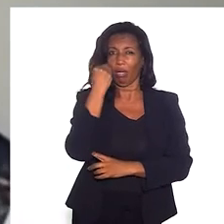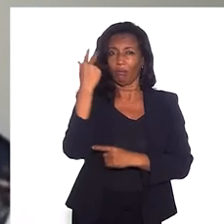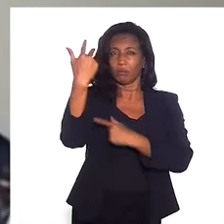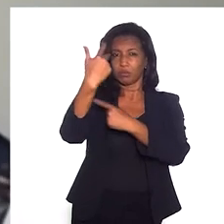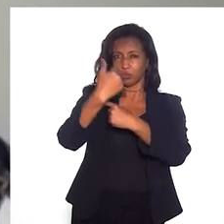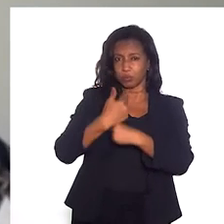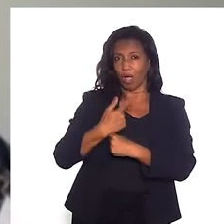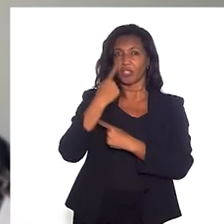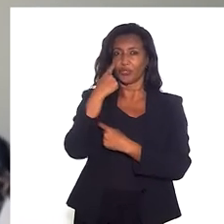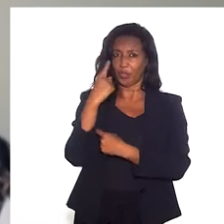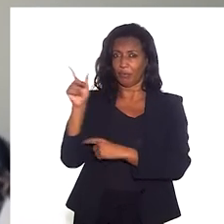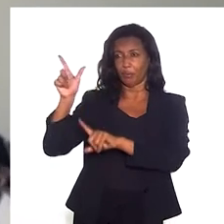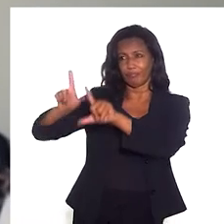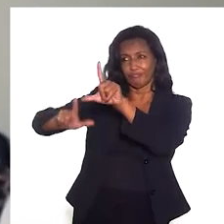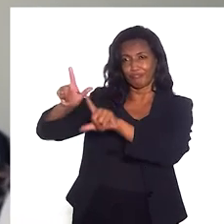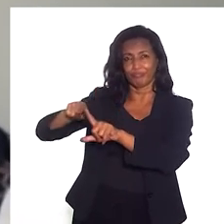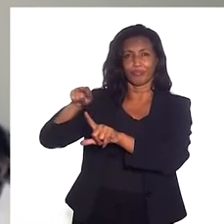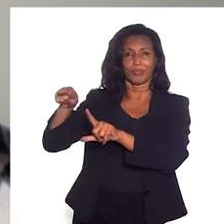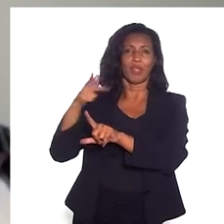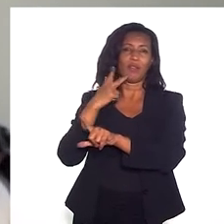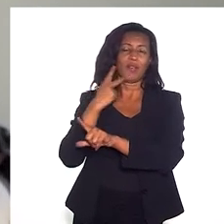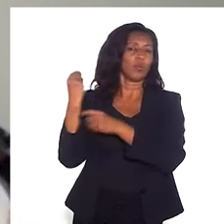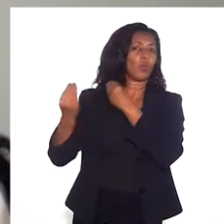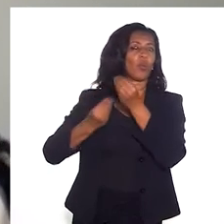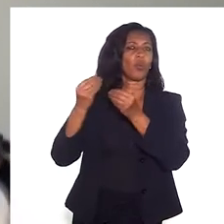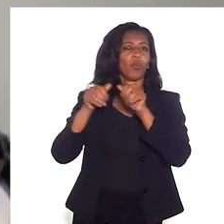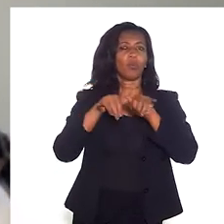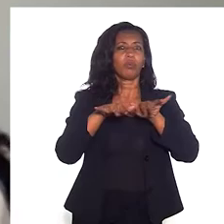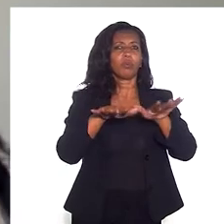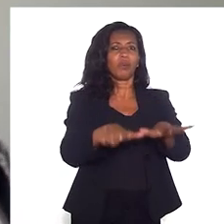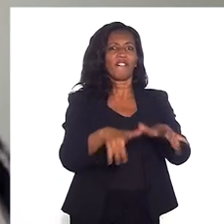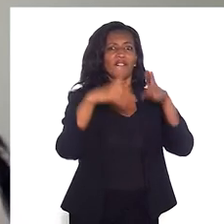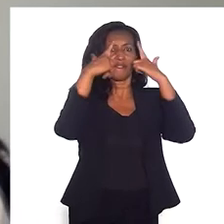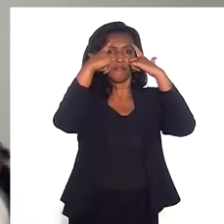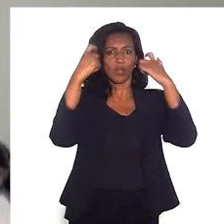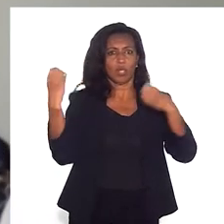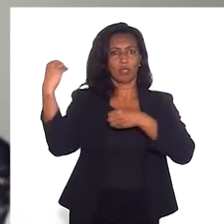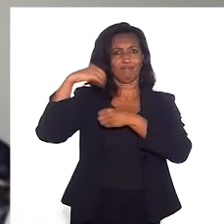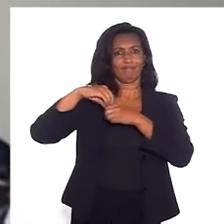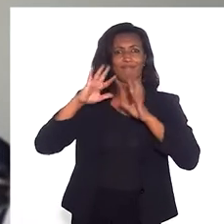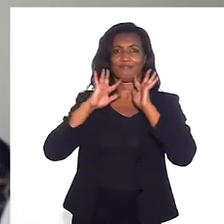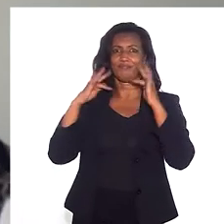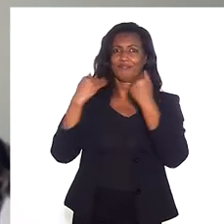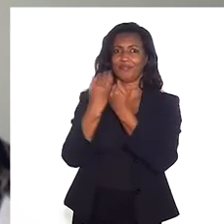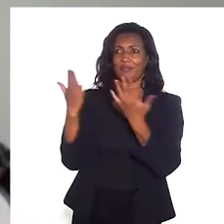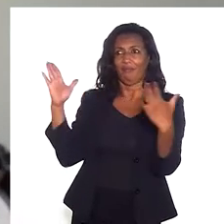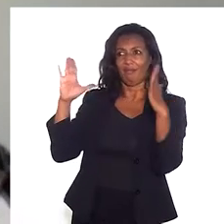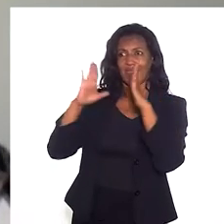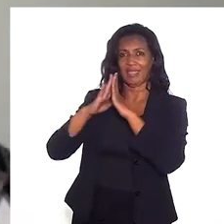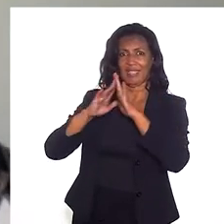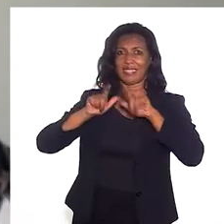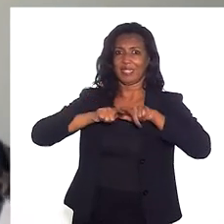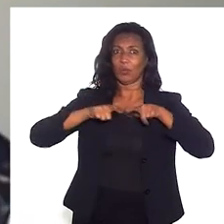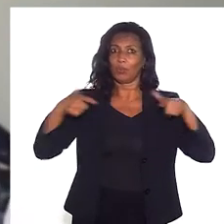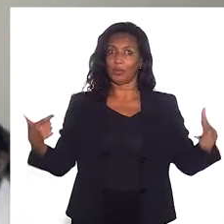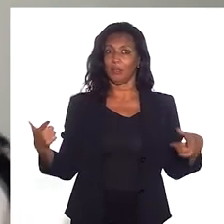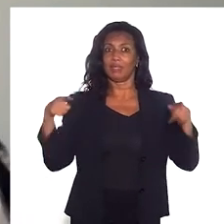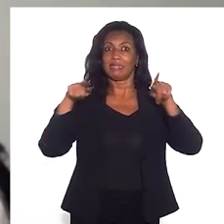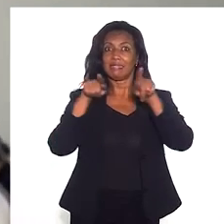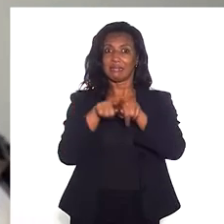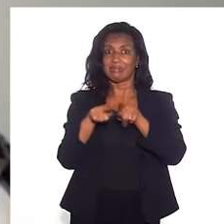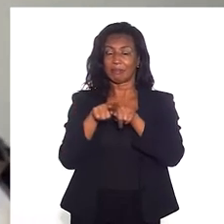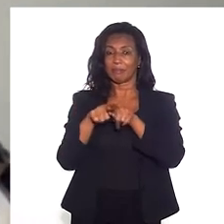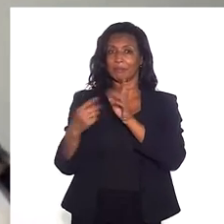assistindo a gente já viu notícia assim, falando sobre como na pandemia os casos de violência doméstica aumentaram. E também,